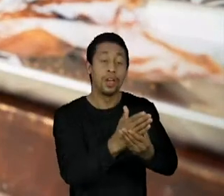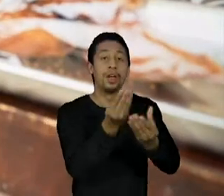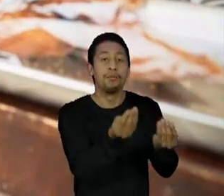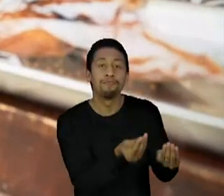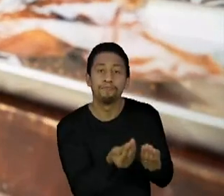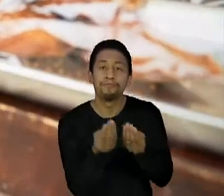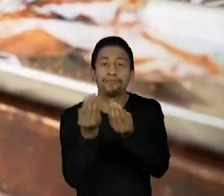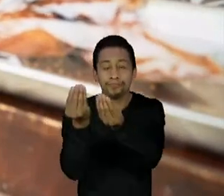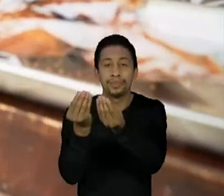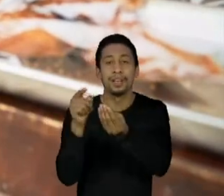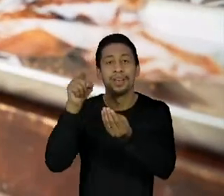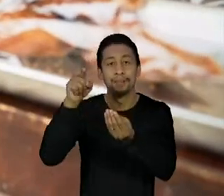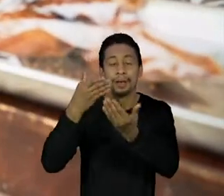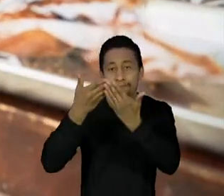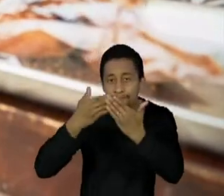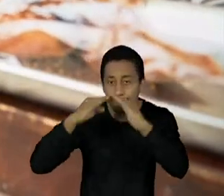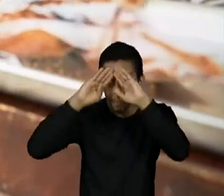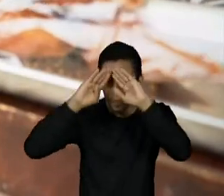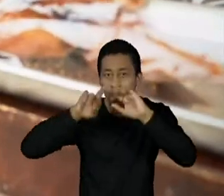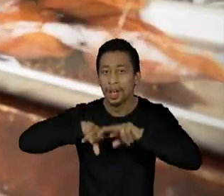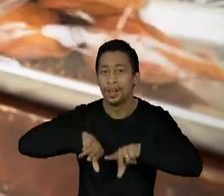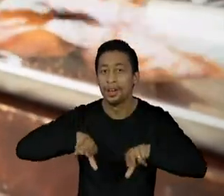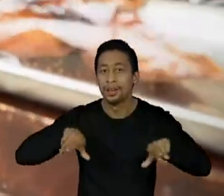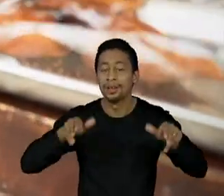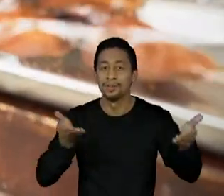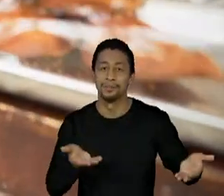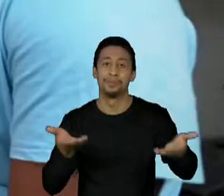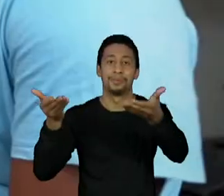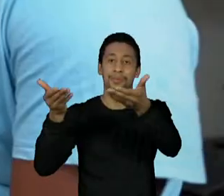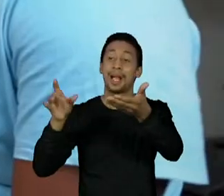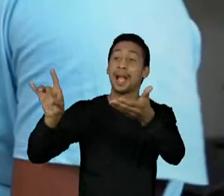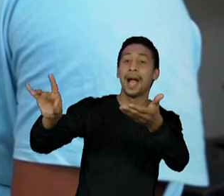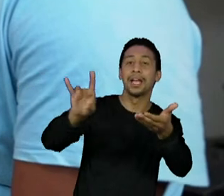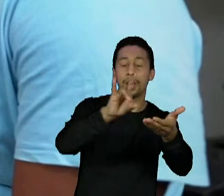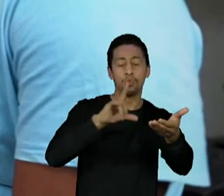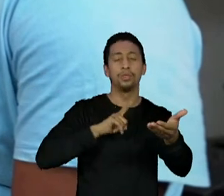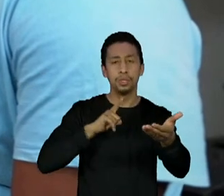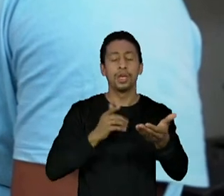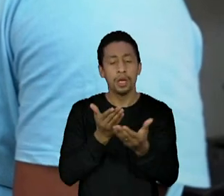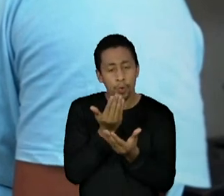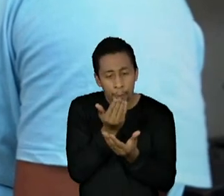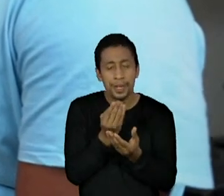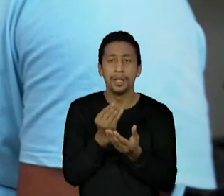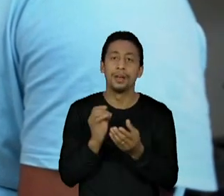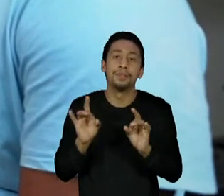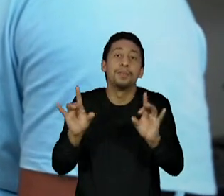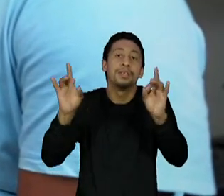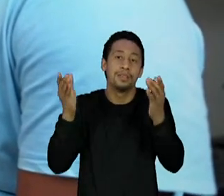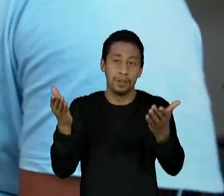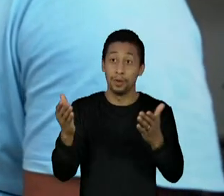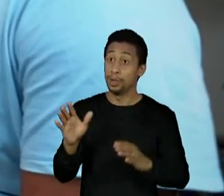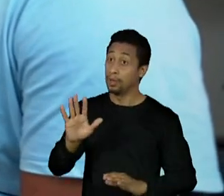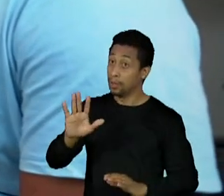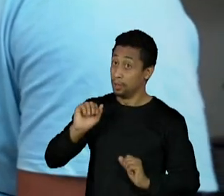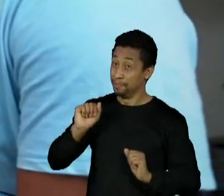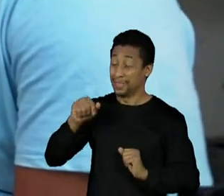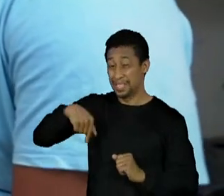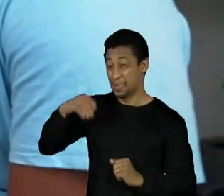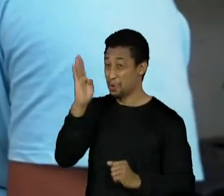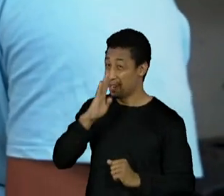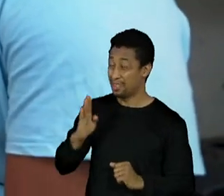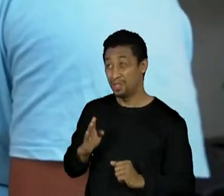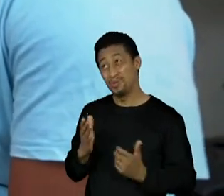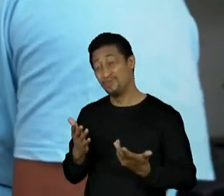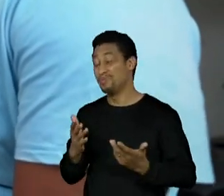Porque todos os santos têm o seu alimento sagrado. Eu acho que muitas coisas mudaram, né, no Brasil,